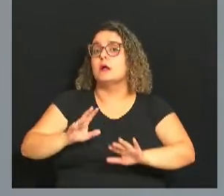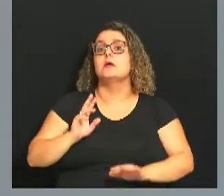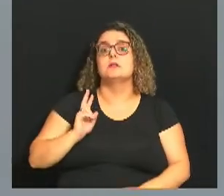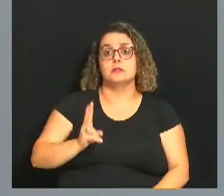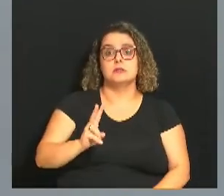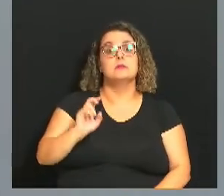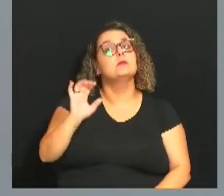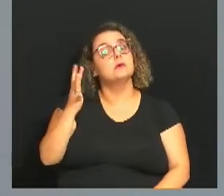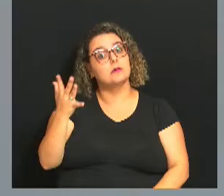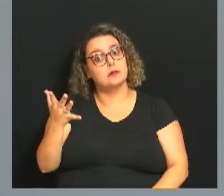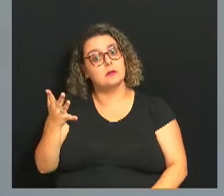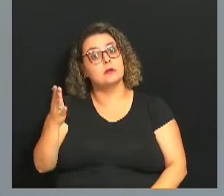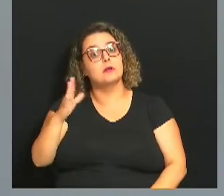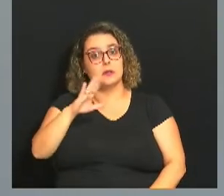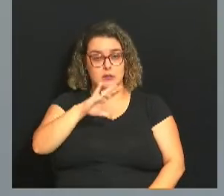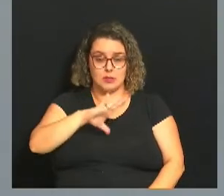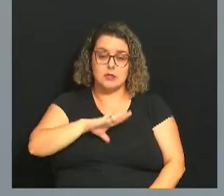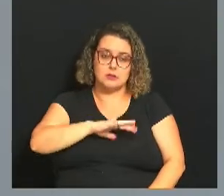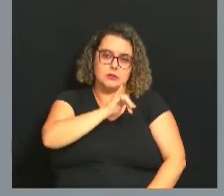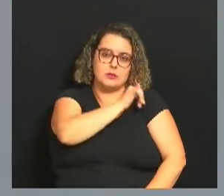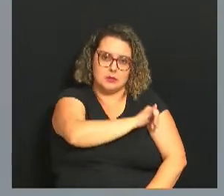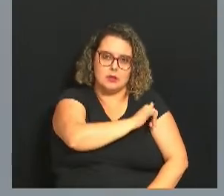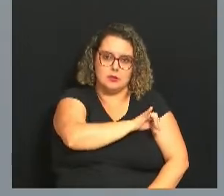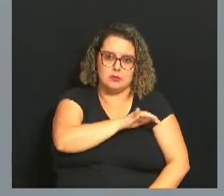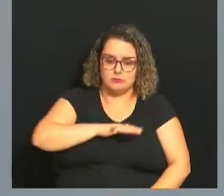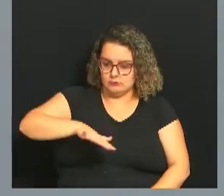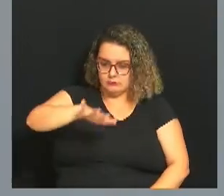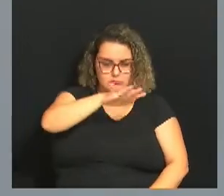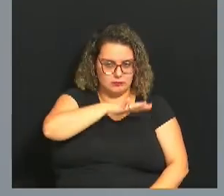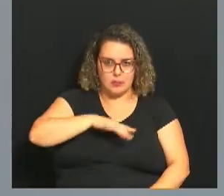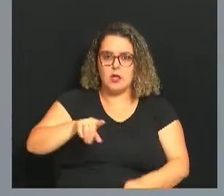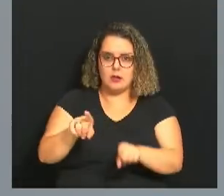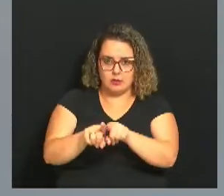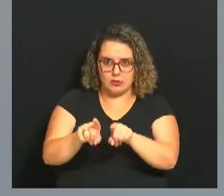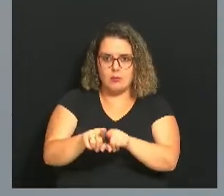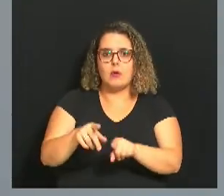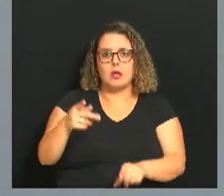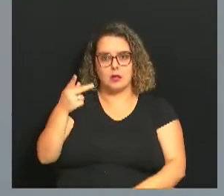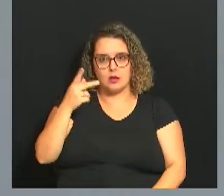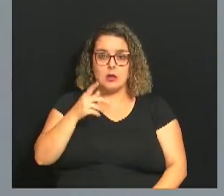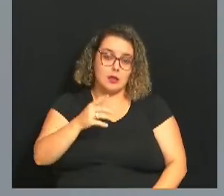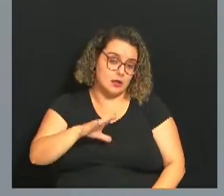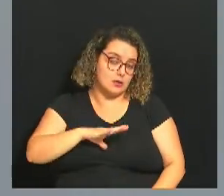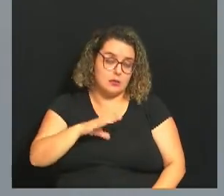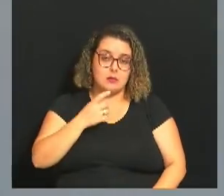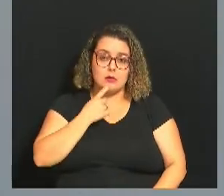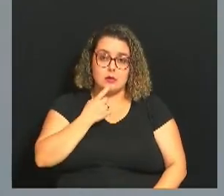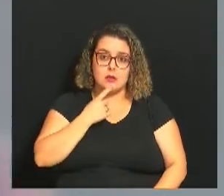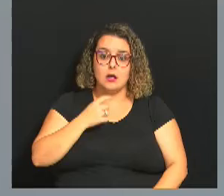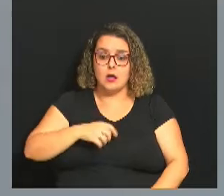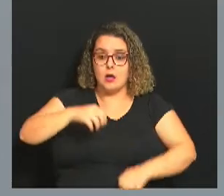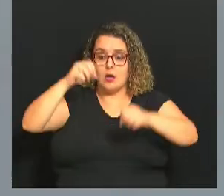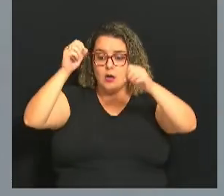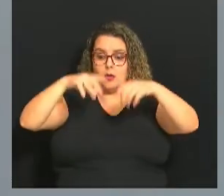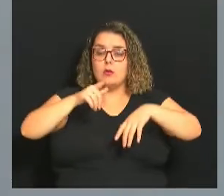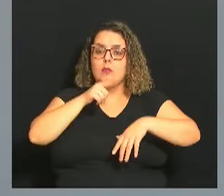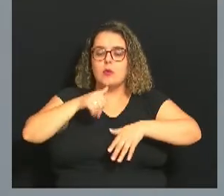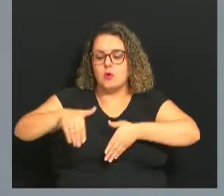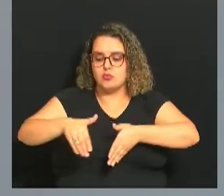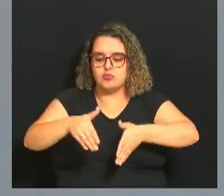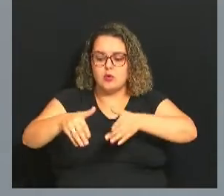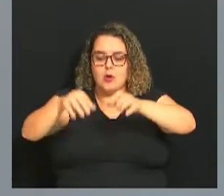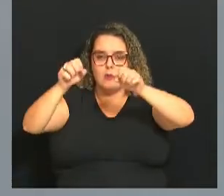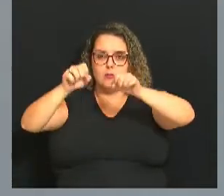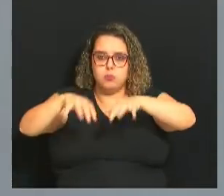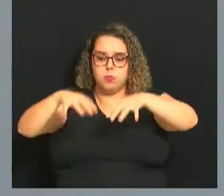Petrópolis, e que também no verão, na região metropolitana de Campinas, acontece muito, são as inundações. São os rios que não comportam